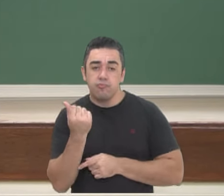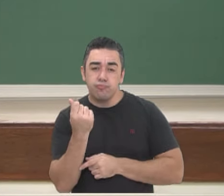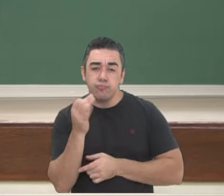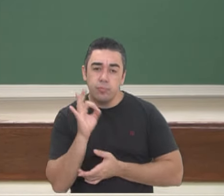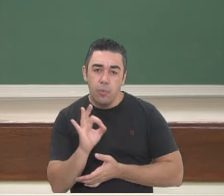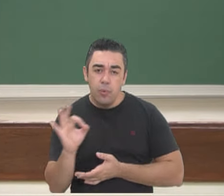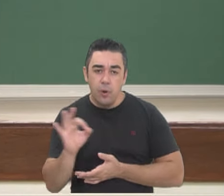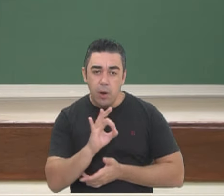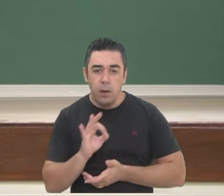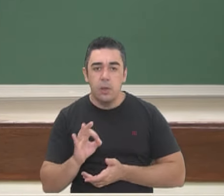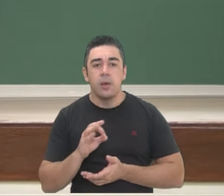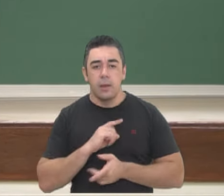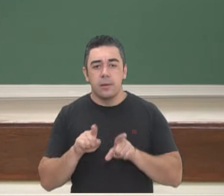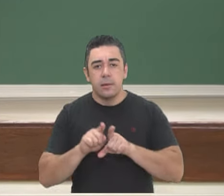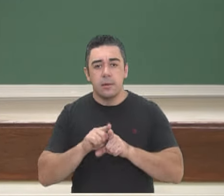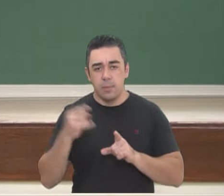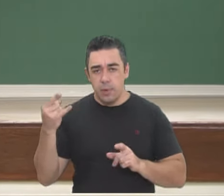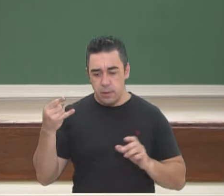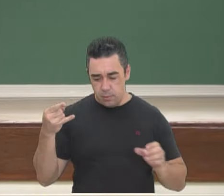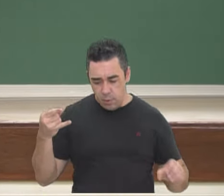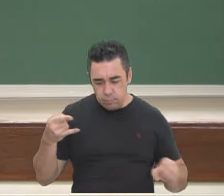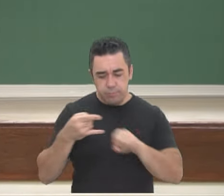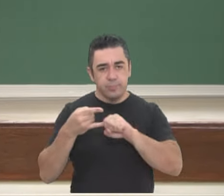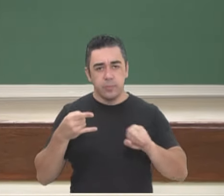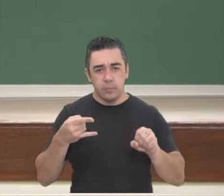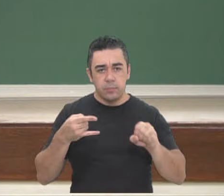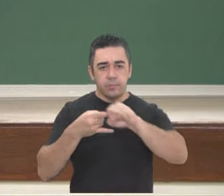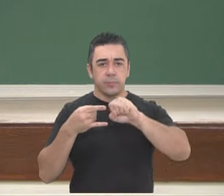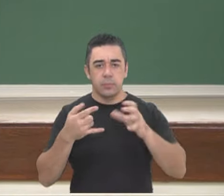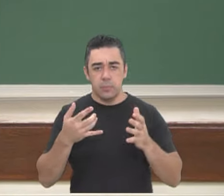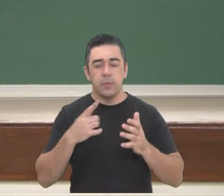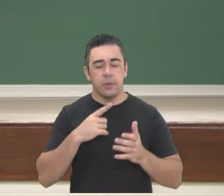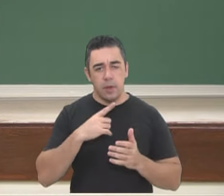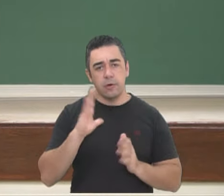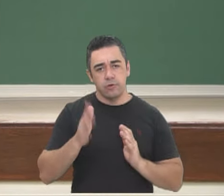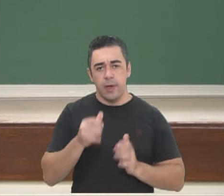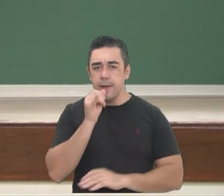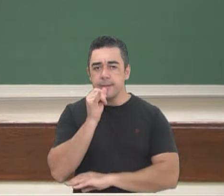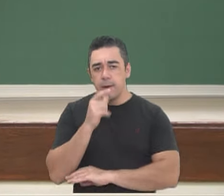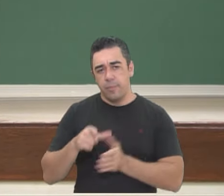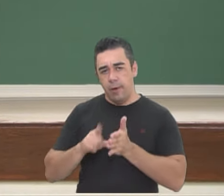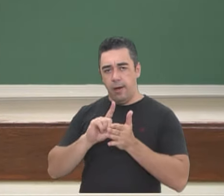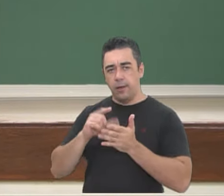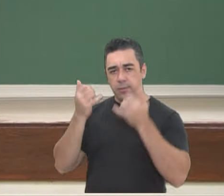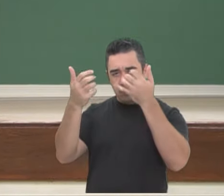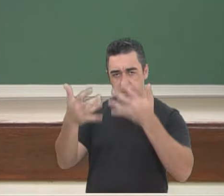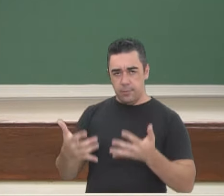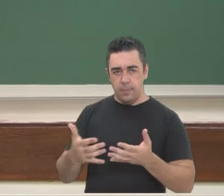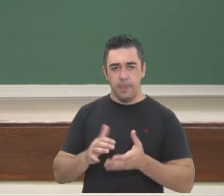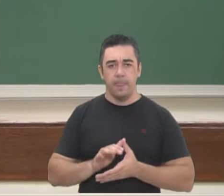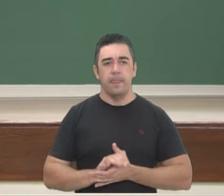desses metais né atraídos pelos irmãos que a gente já falou no exemplo anterior